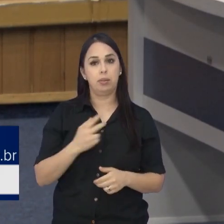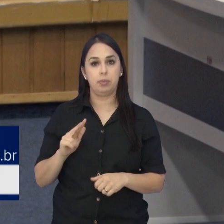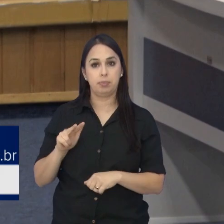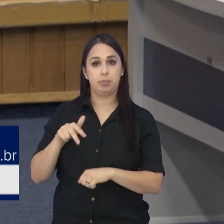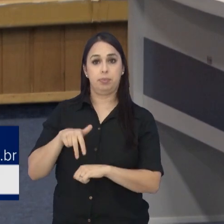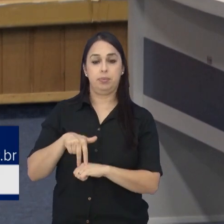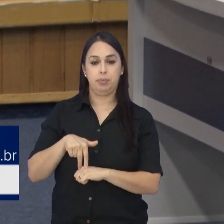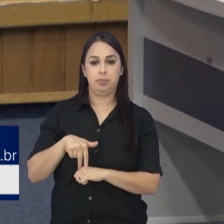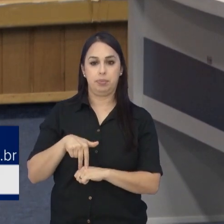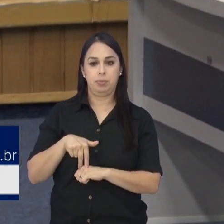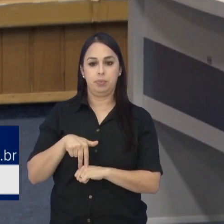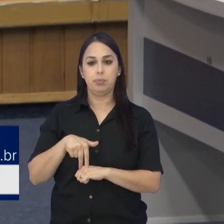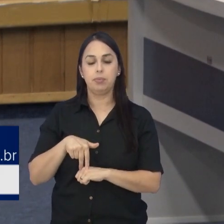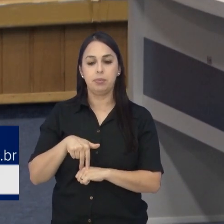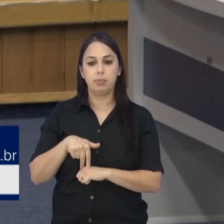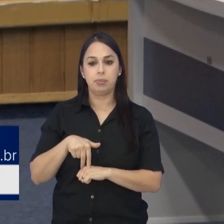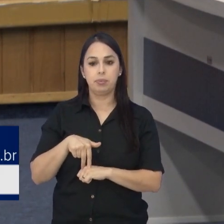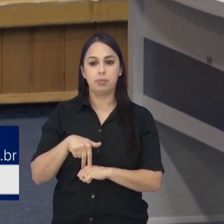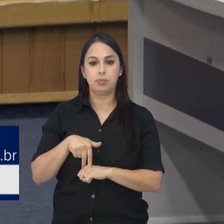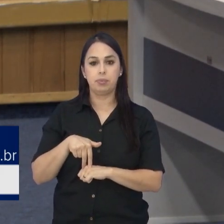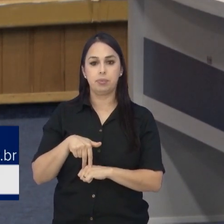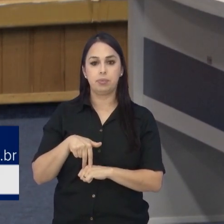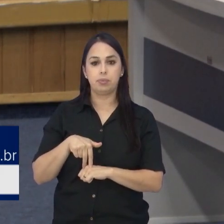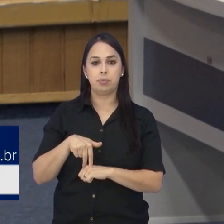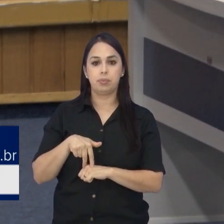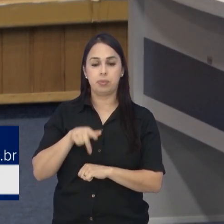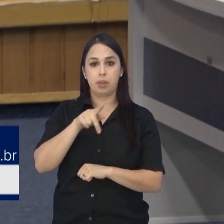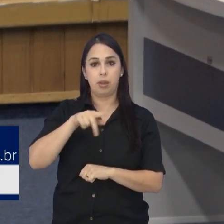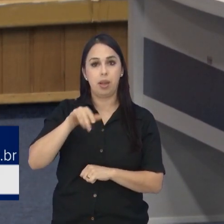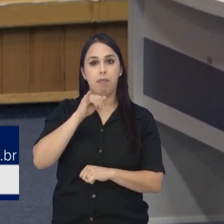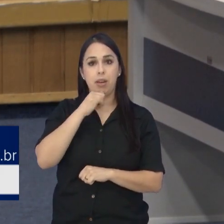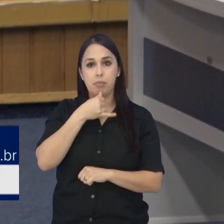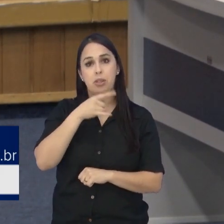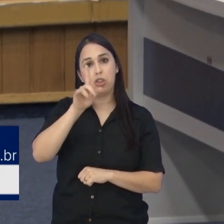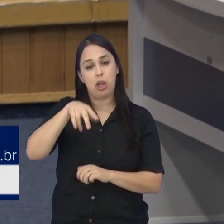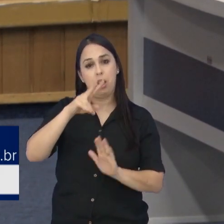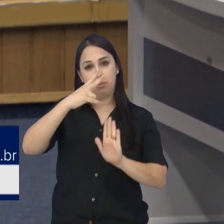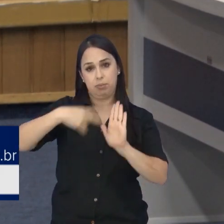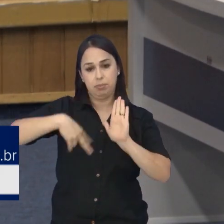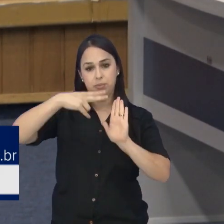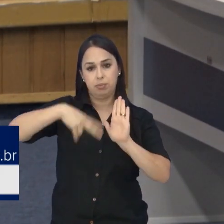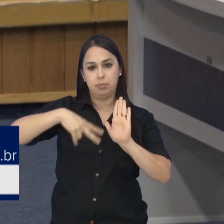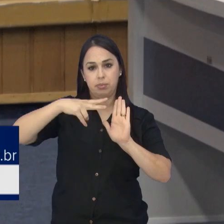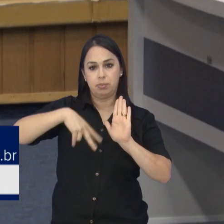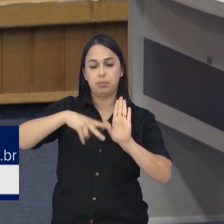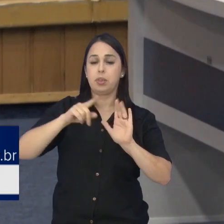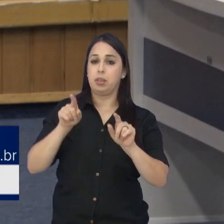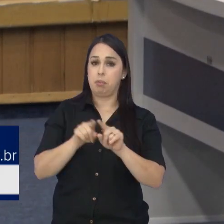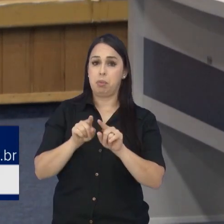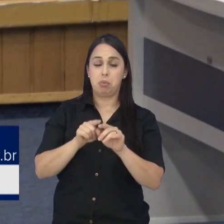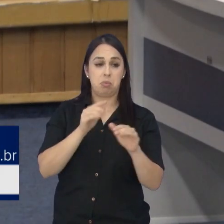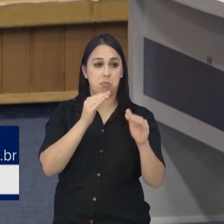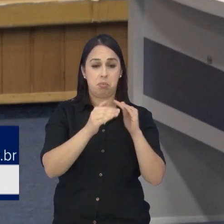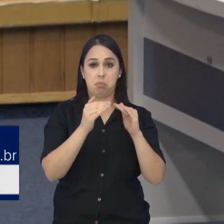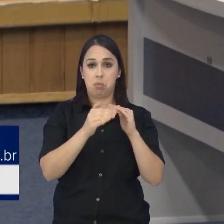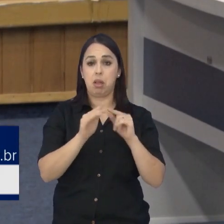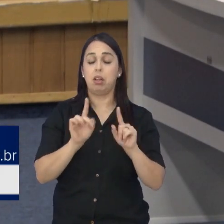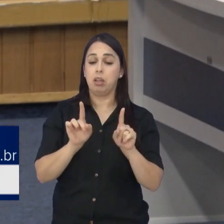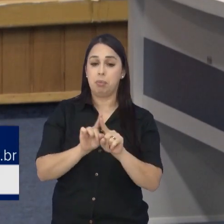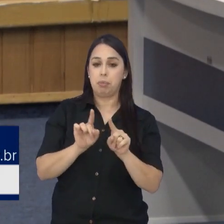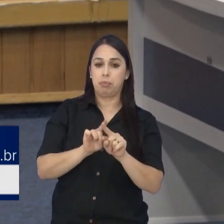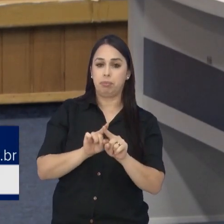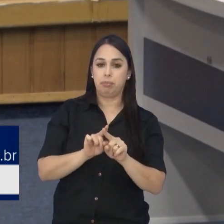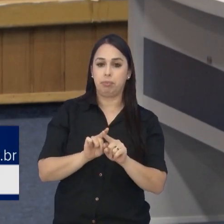aqui fazendo essa mudança. Infelizmente, você já leu aí, teve o parecer contrário, como